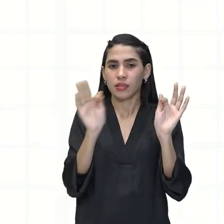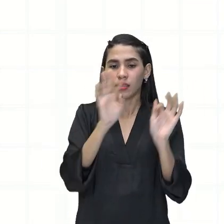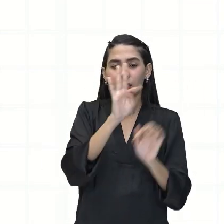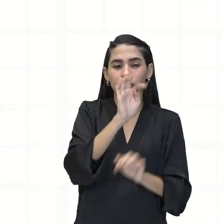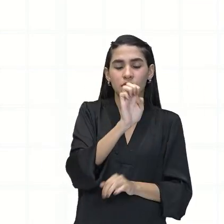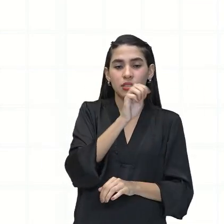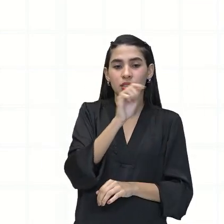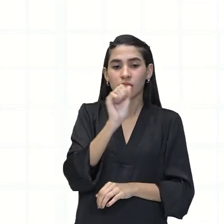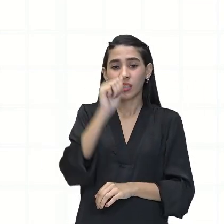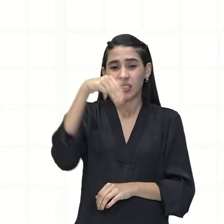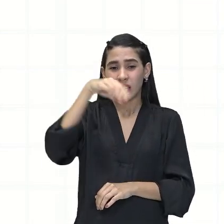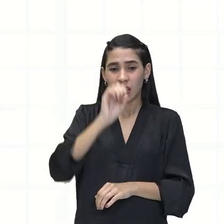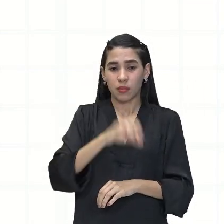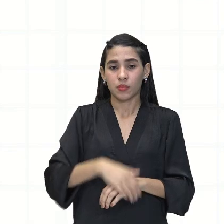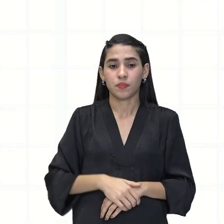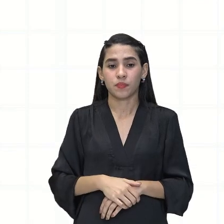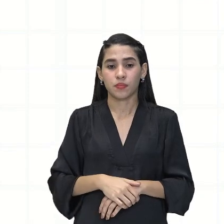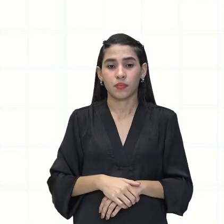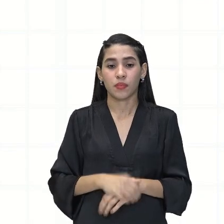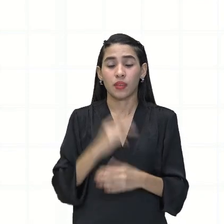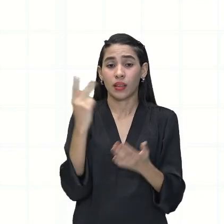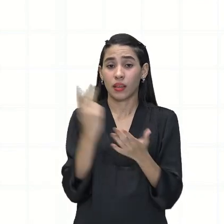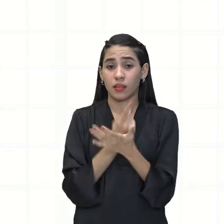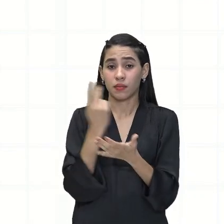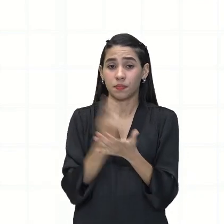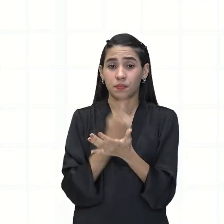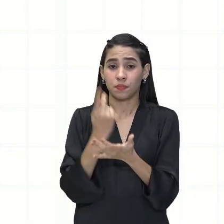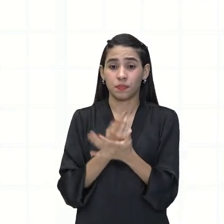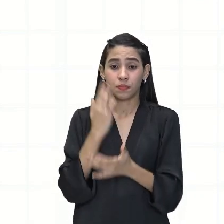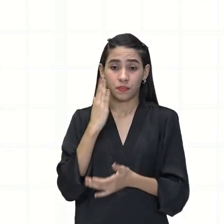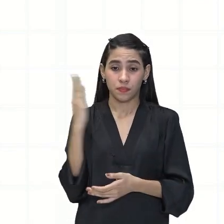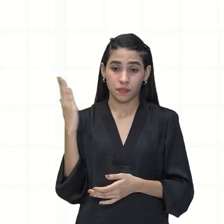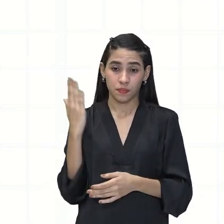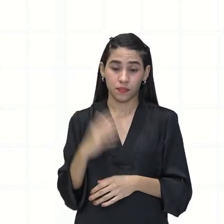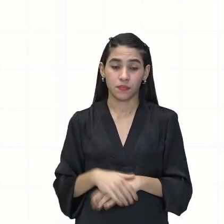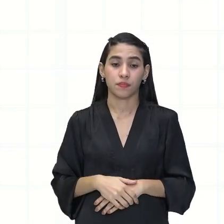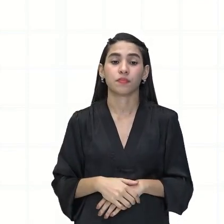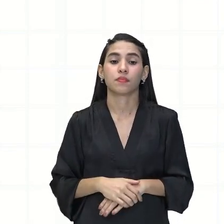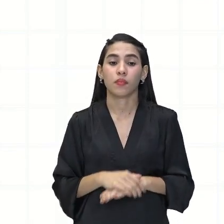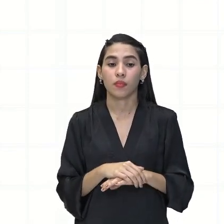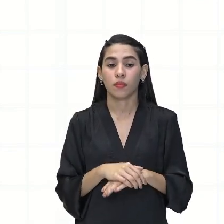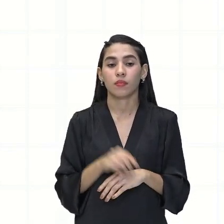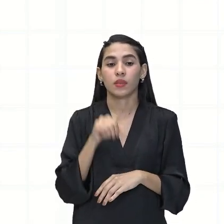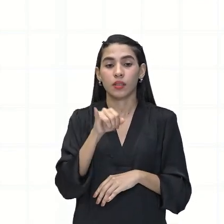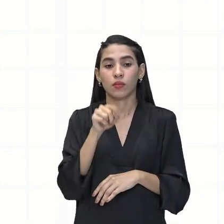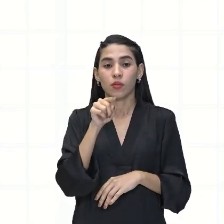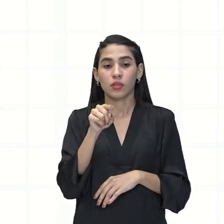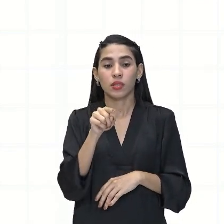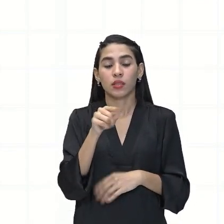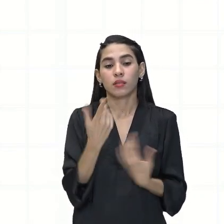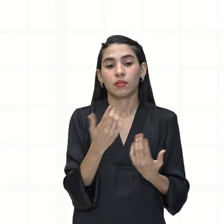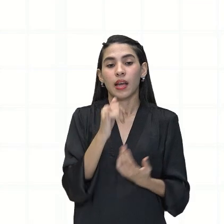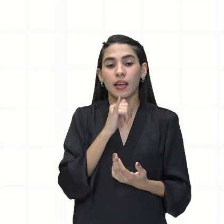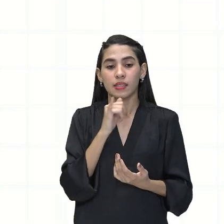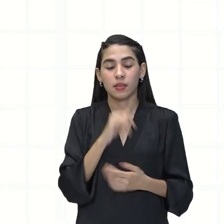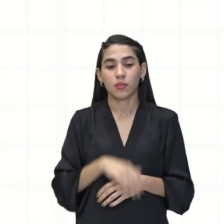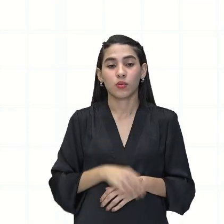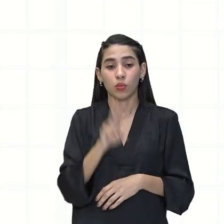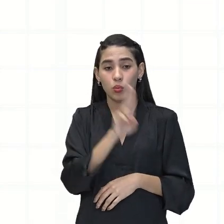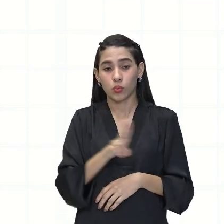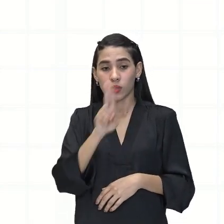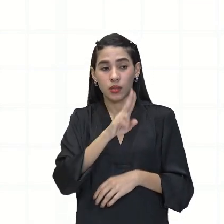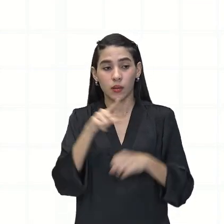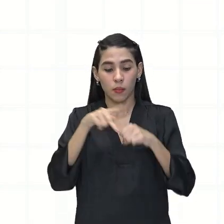pronome oblíquo. Isso aqui está errado, tá bom? Então, todas as vezes a ênclise, que é quando o nosso pronome vai